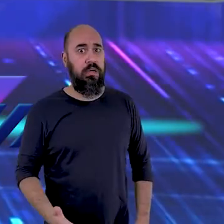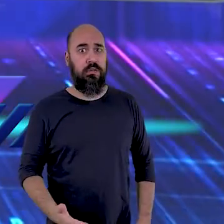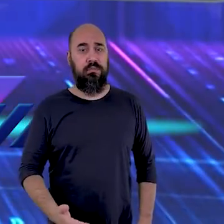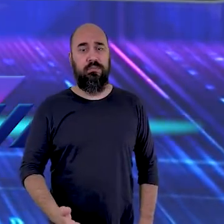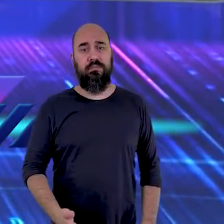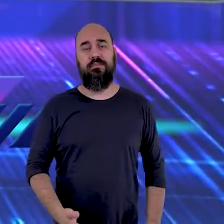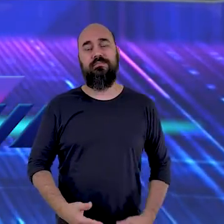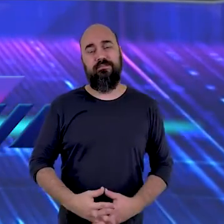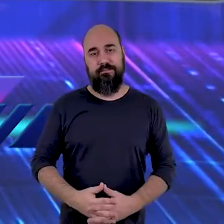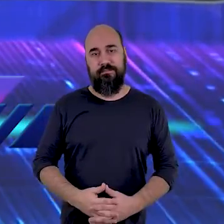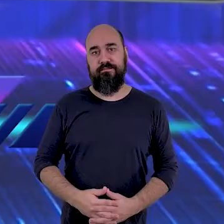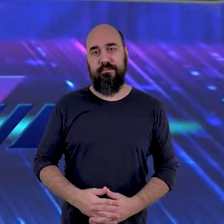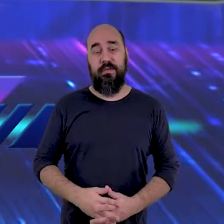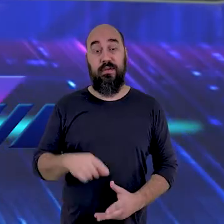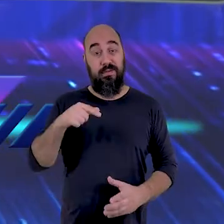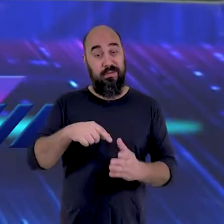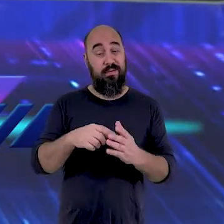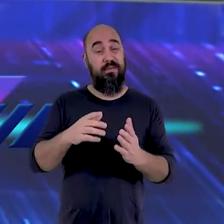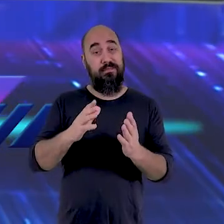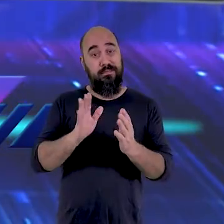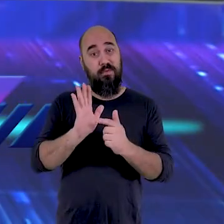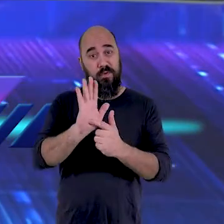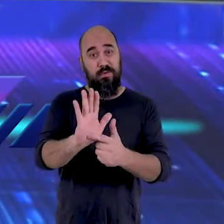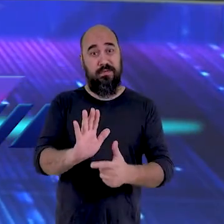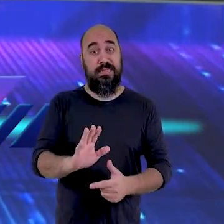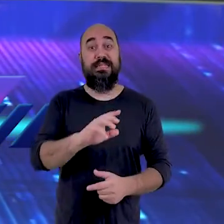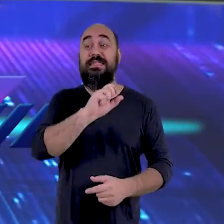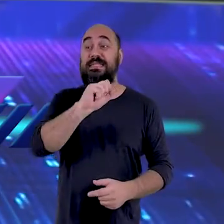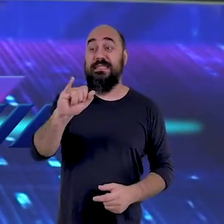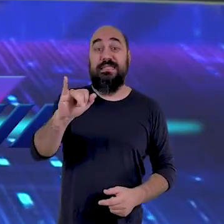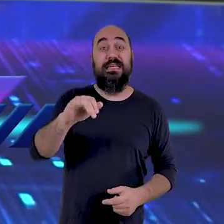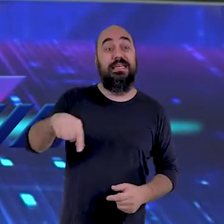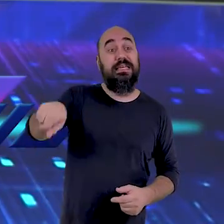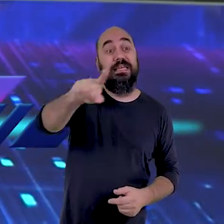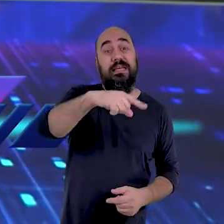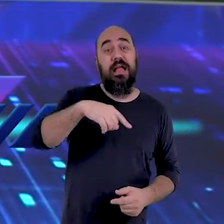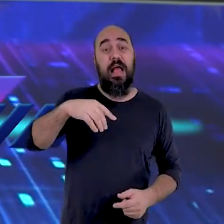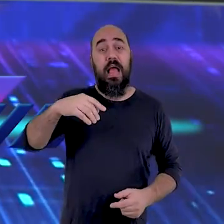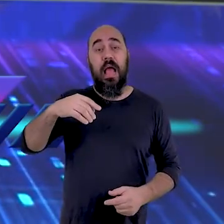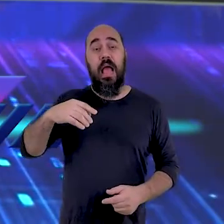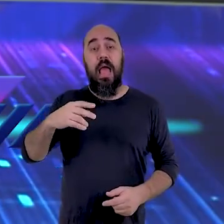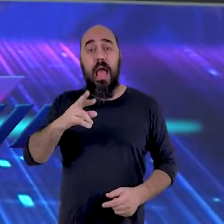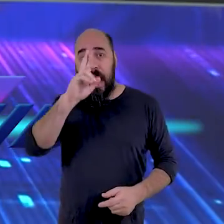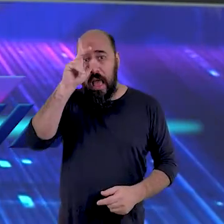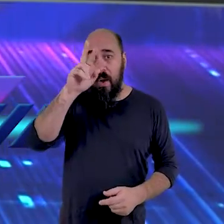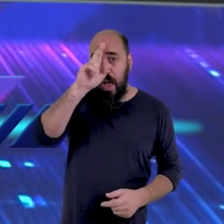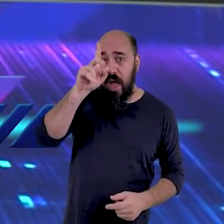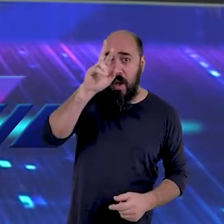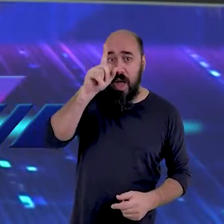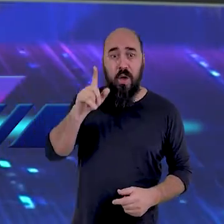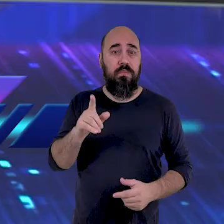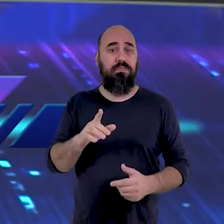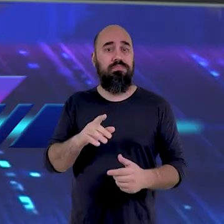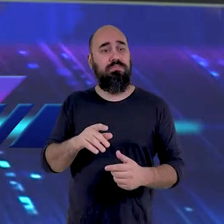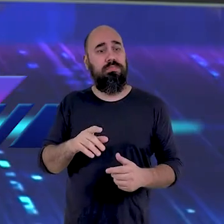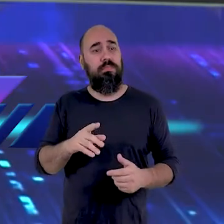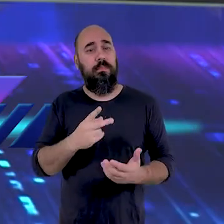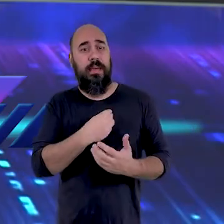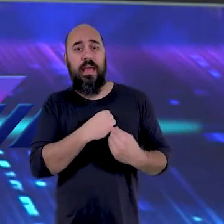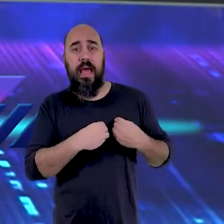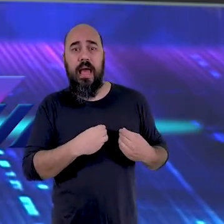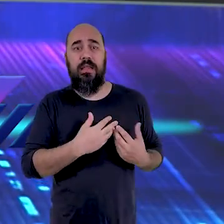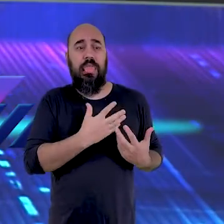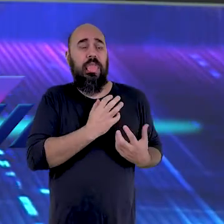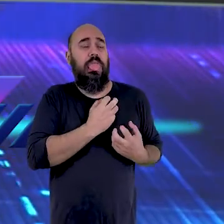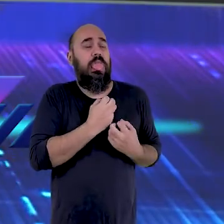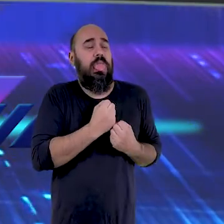muito clara e nos avisa que se não abandonarmos o erro e a rebelião, sofreremos as consequências